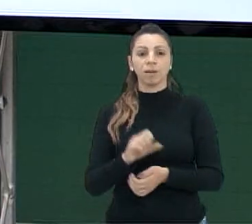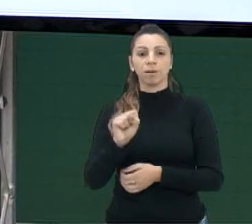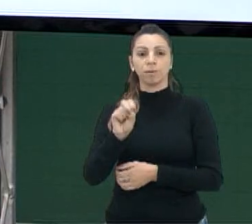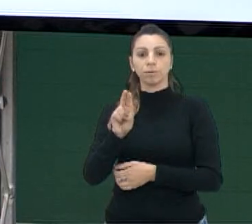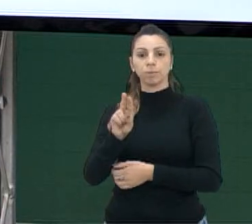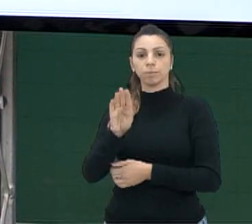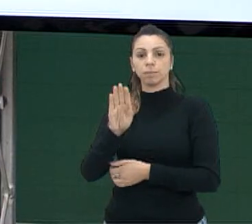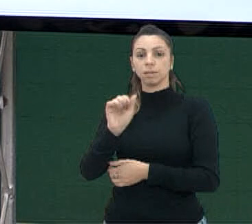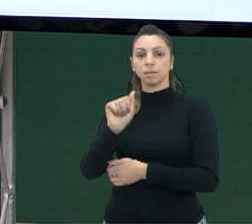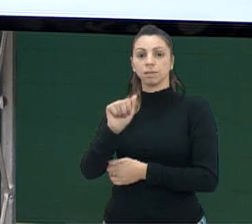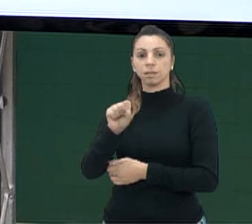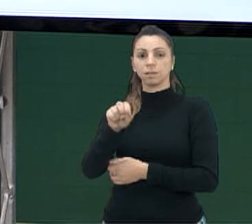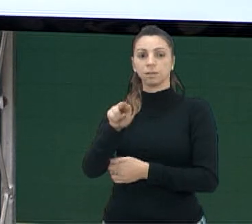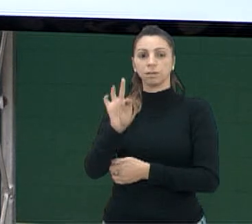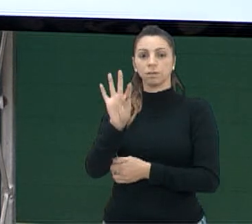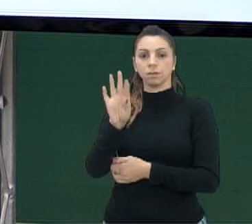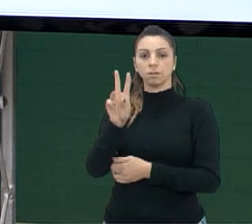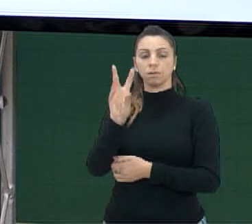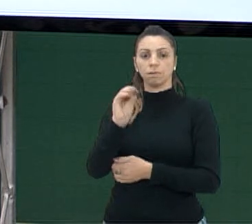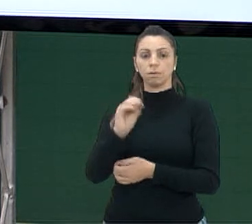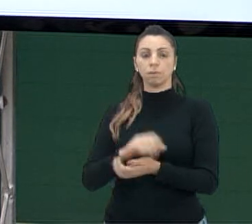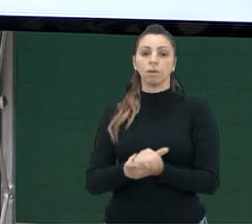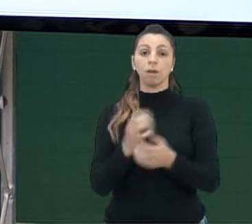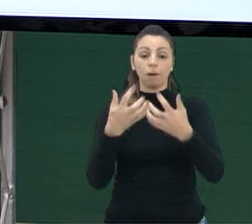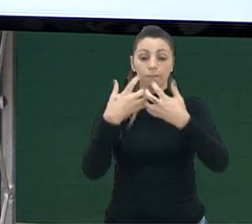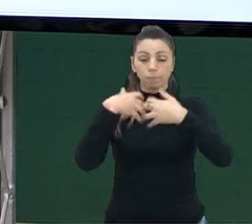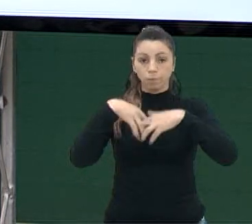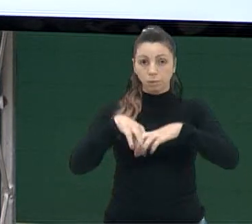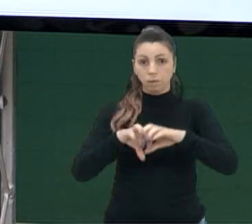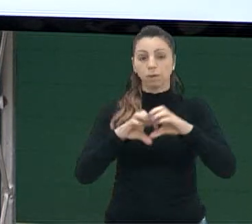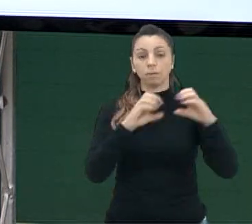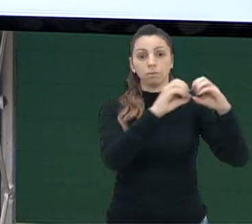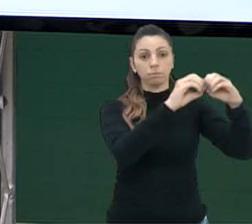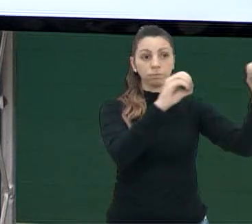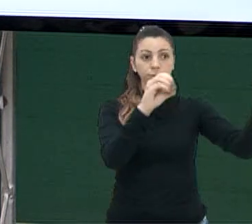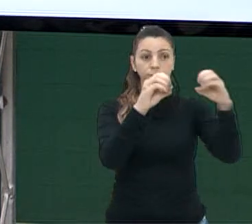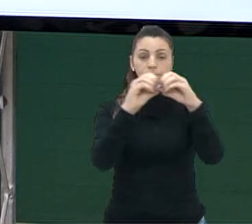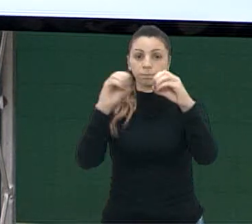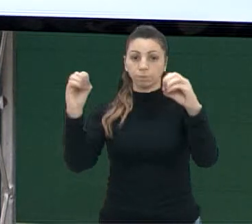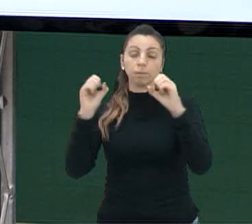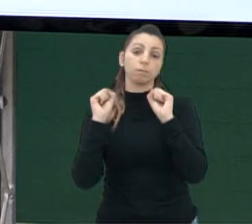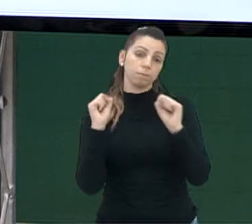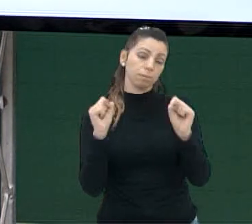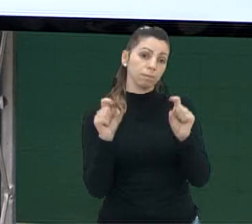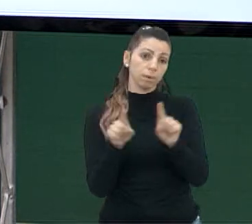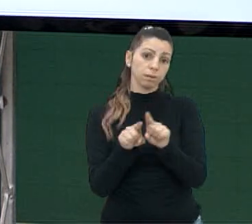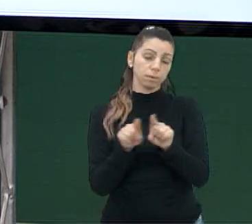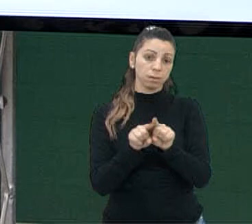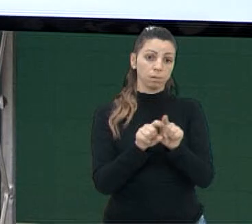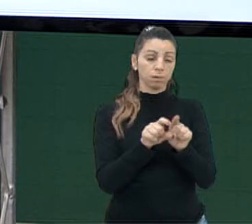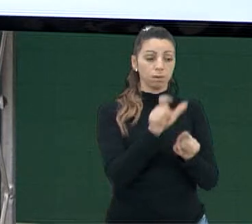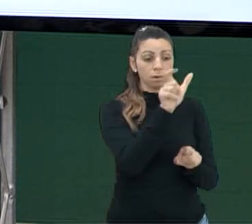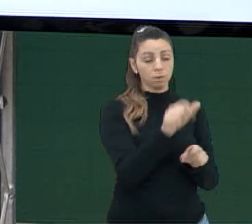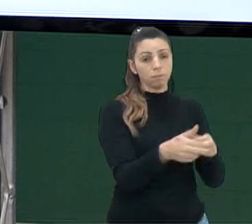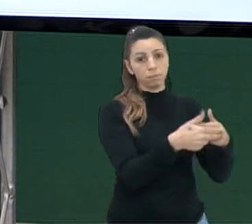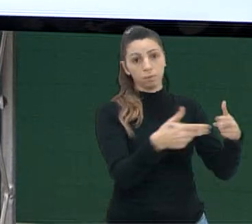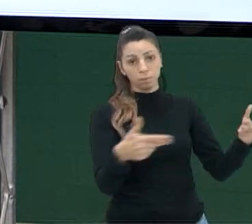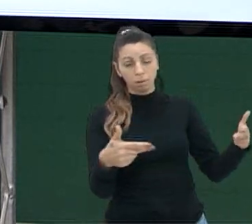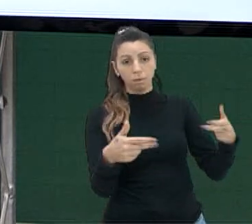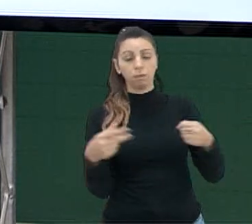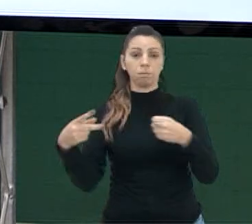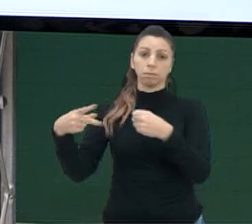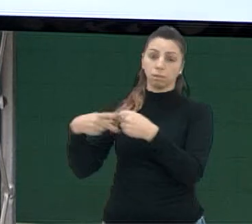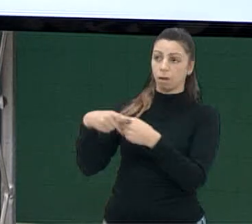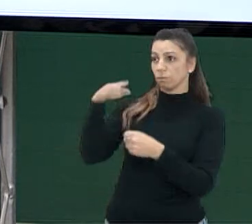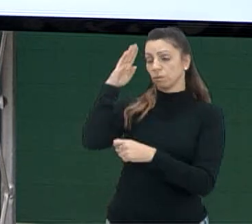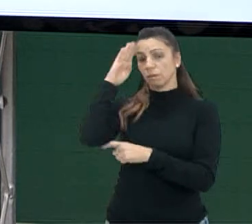ocupam certas funções, é isso que vão dar os nomes das subordinadas substantivas. Eles podem ser sujeito, pode ser predicado, pode ser objeto